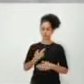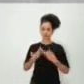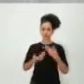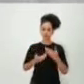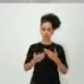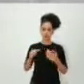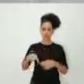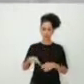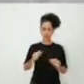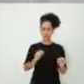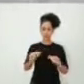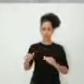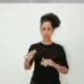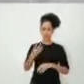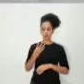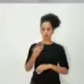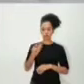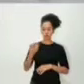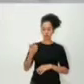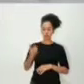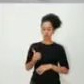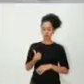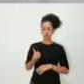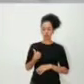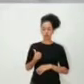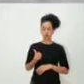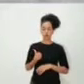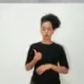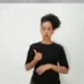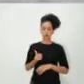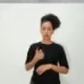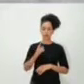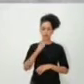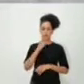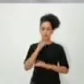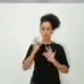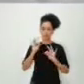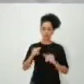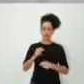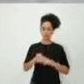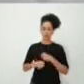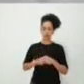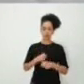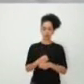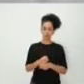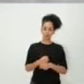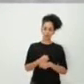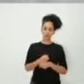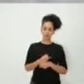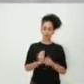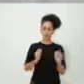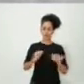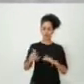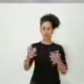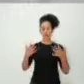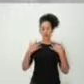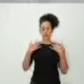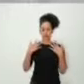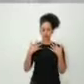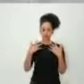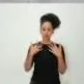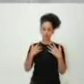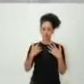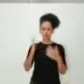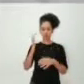46 né partindo já pro final do ano uma semana muito quente acho que todo mundo tá tá um pouquinho